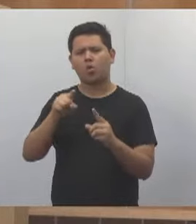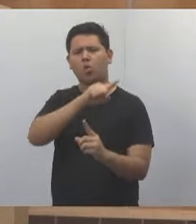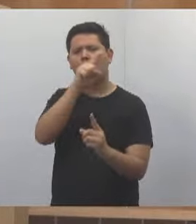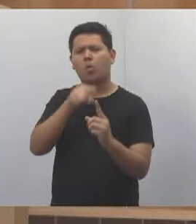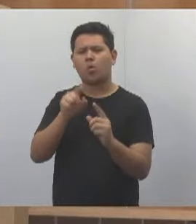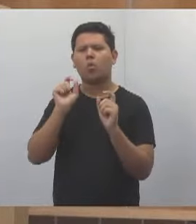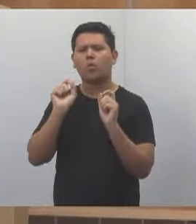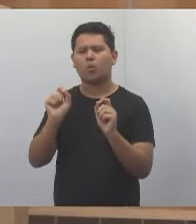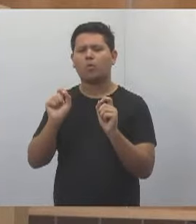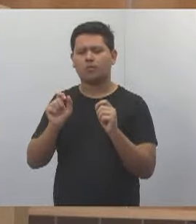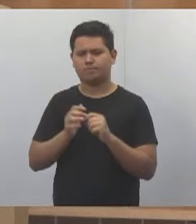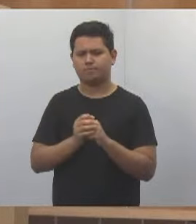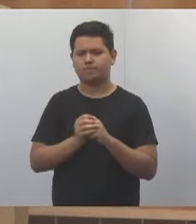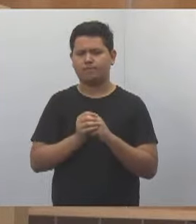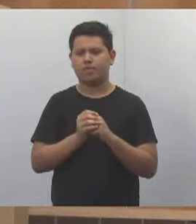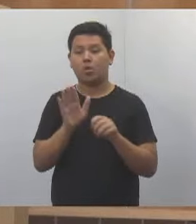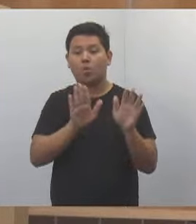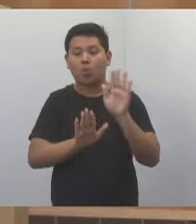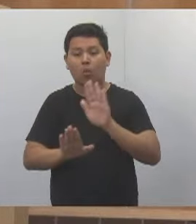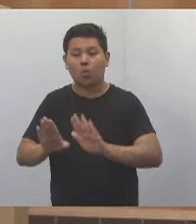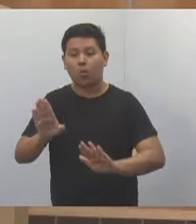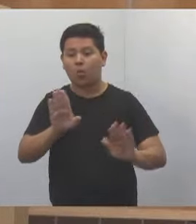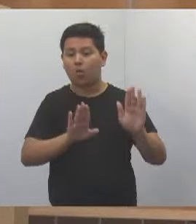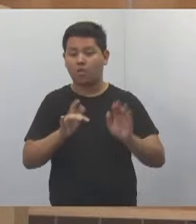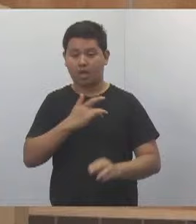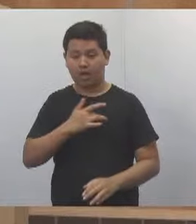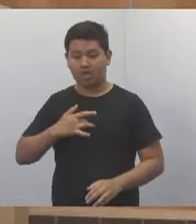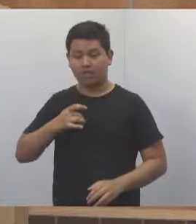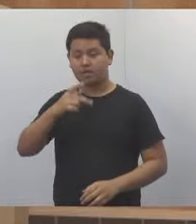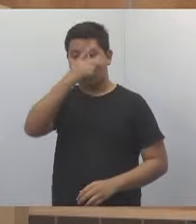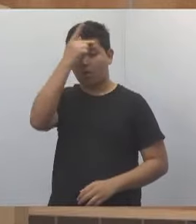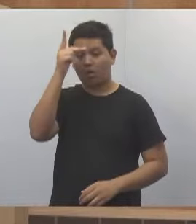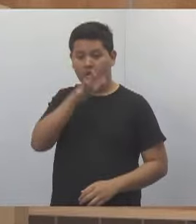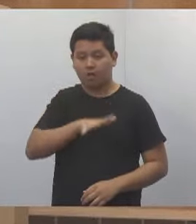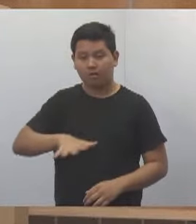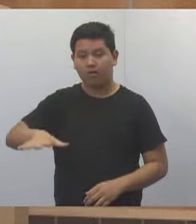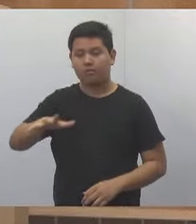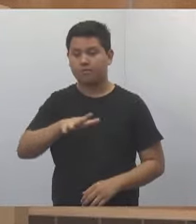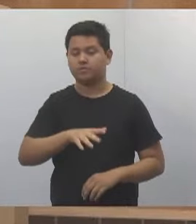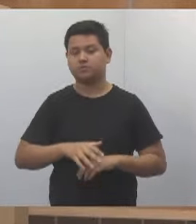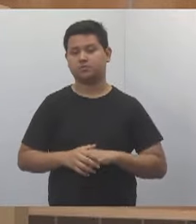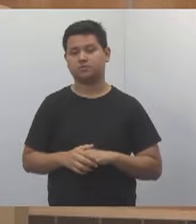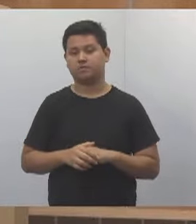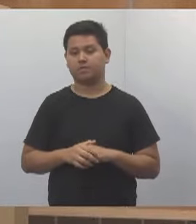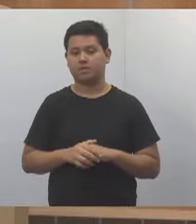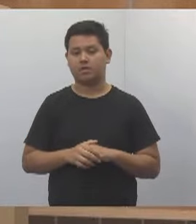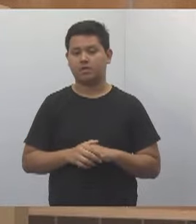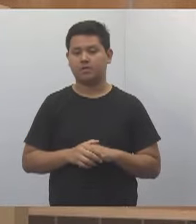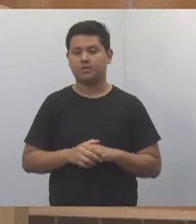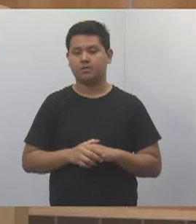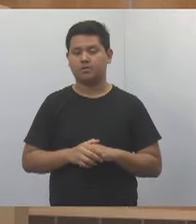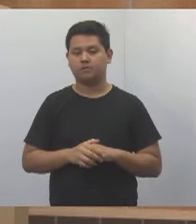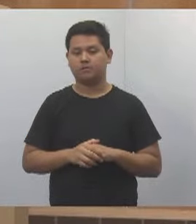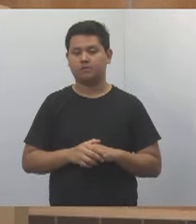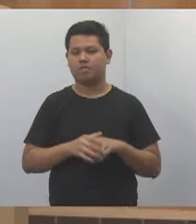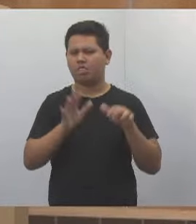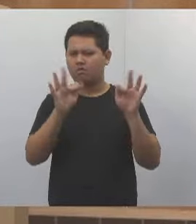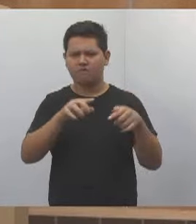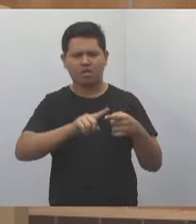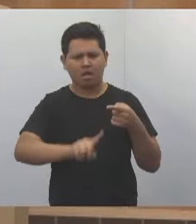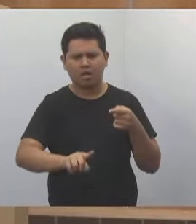finalidade: cuidar da saúde das pessoas, acabar com esse problema das